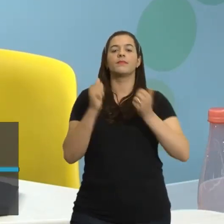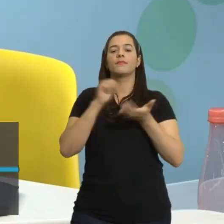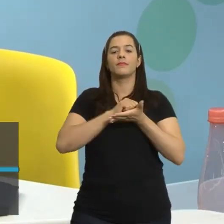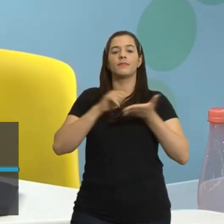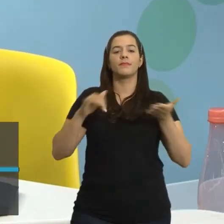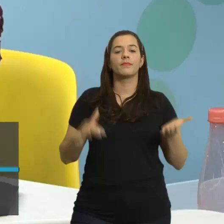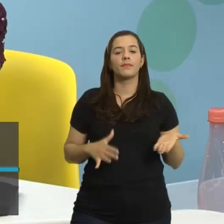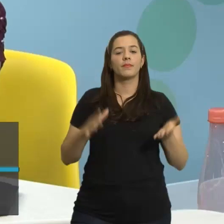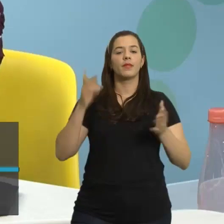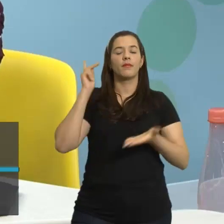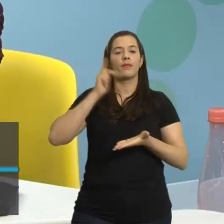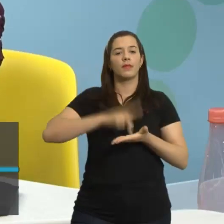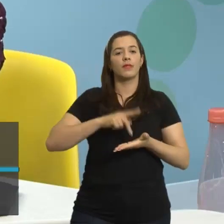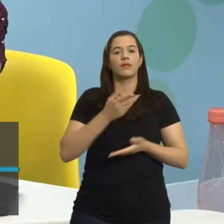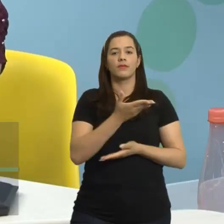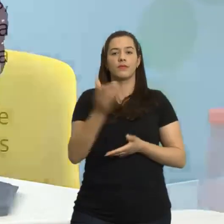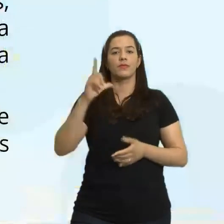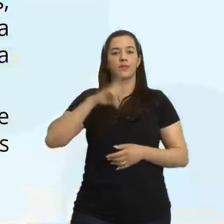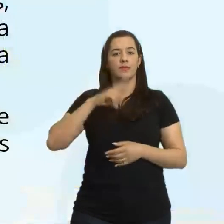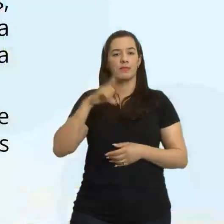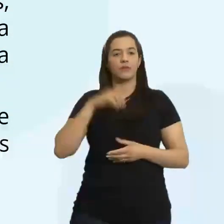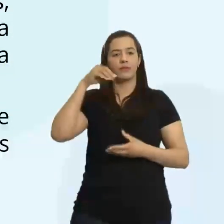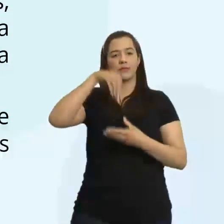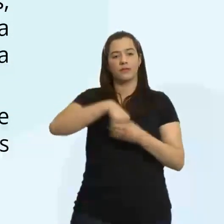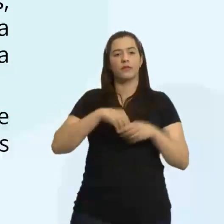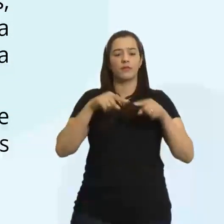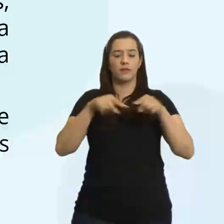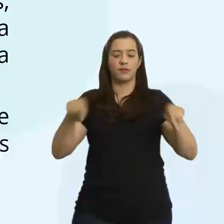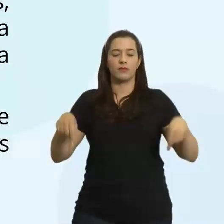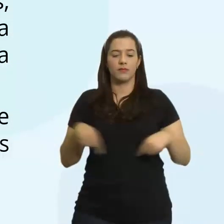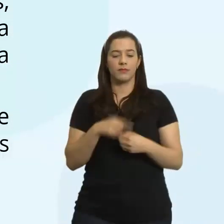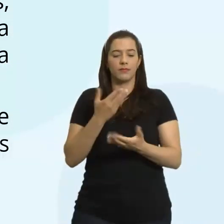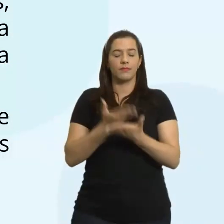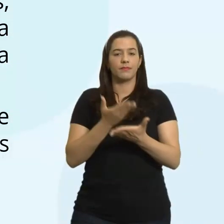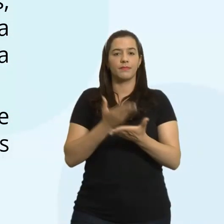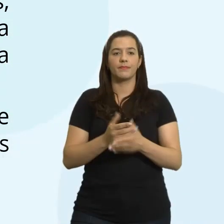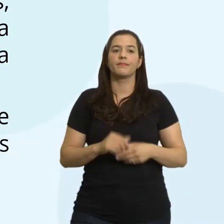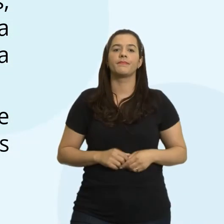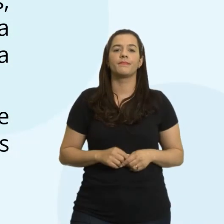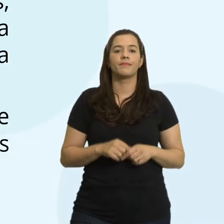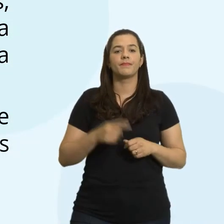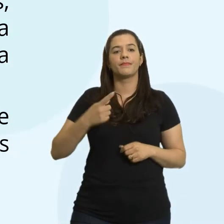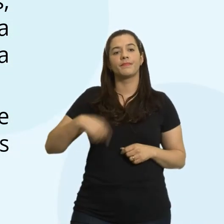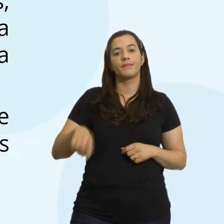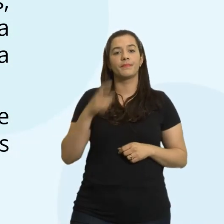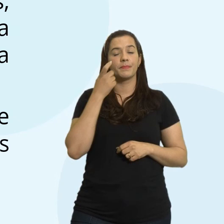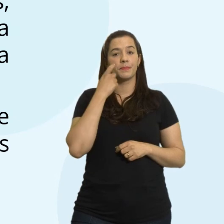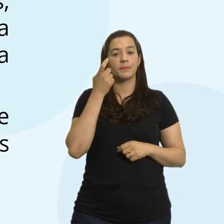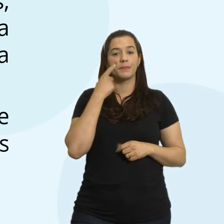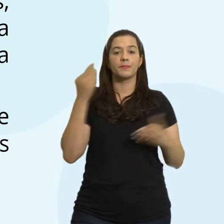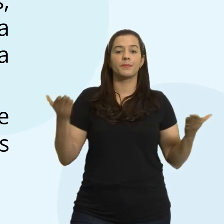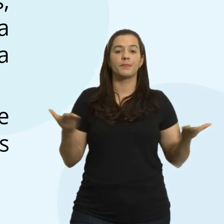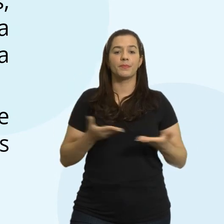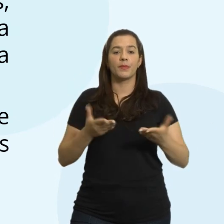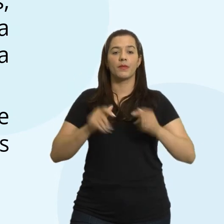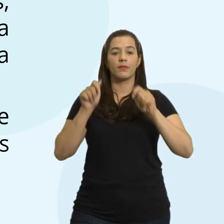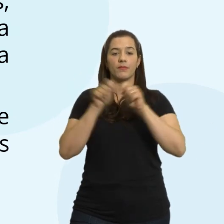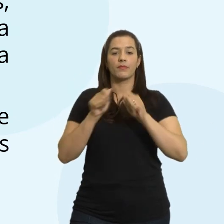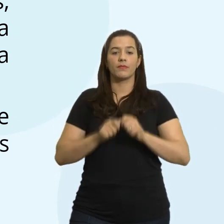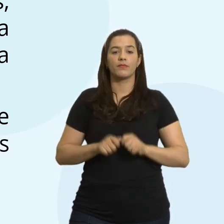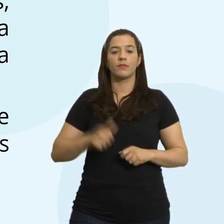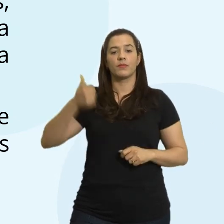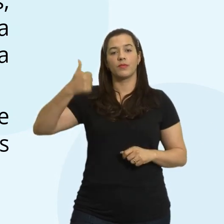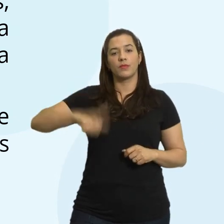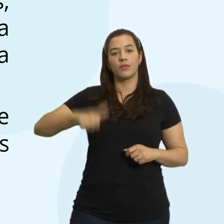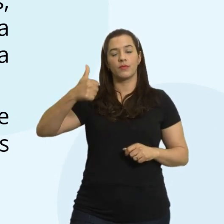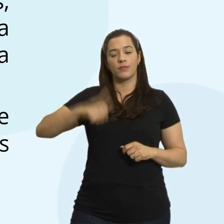à realidade que vocês têm em sala de aula. Bom, pensando nisso, eu gostaria de fazer a nossa avaliação da